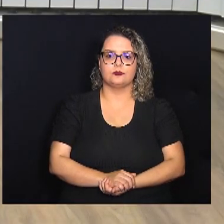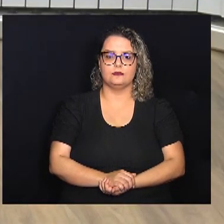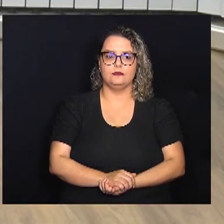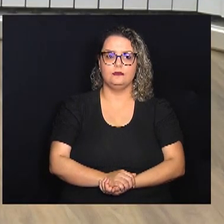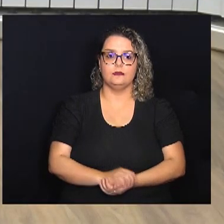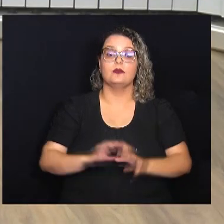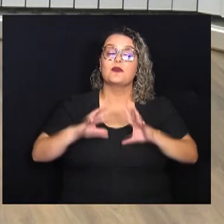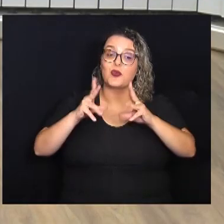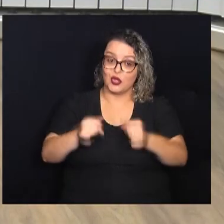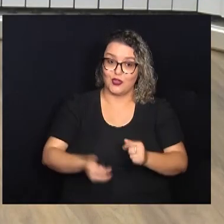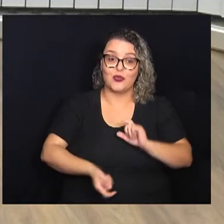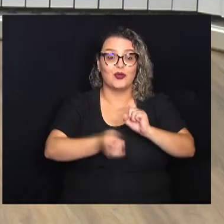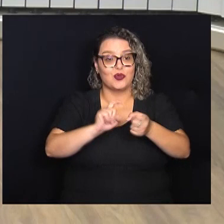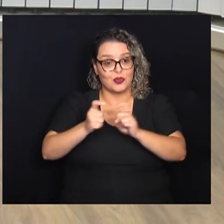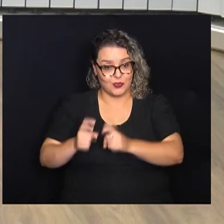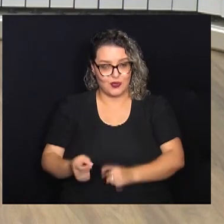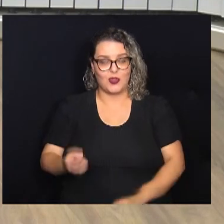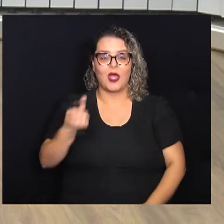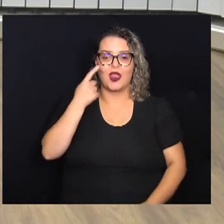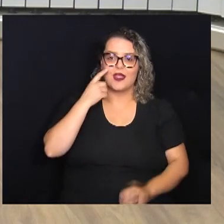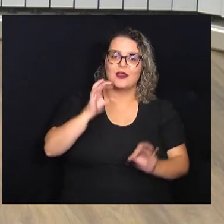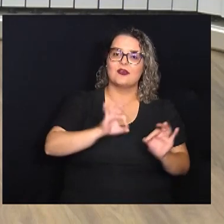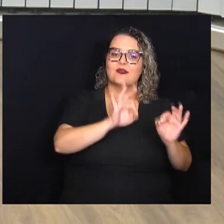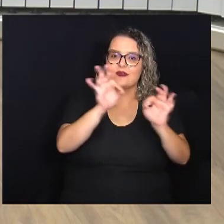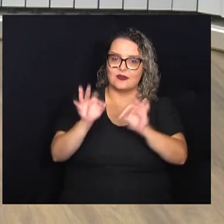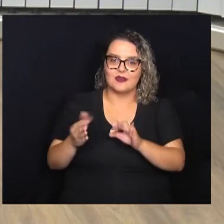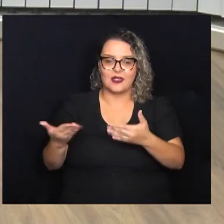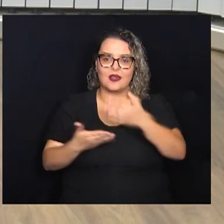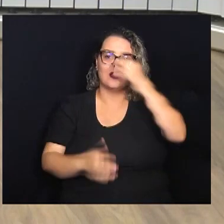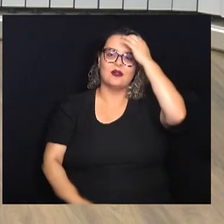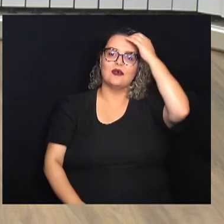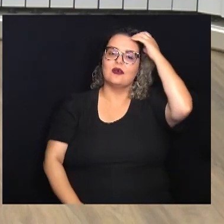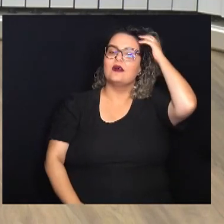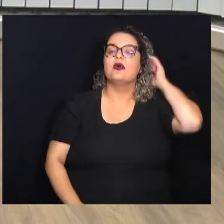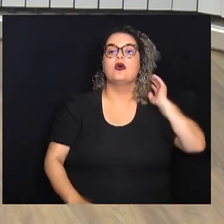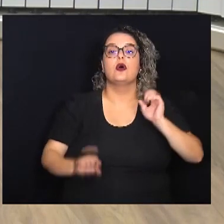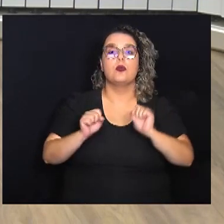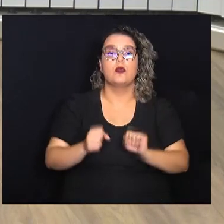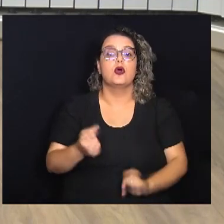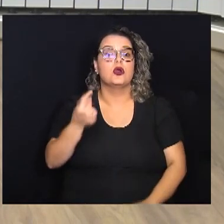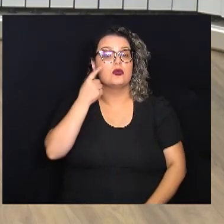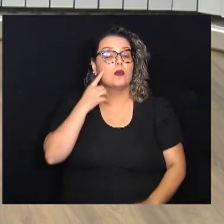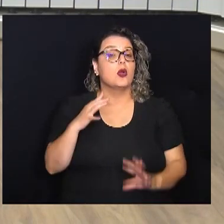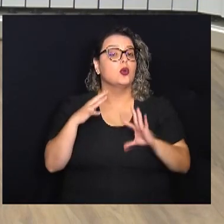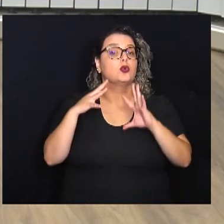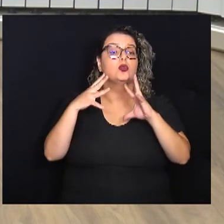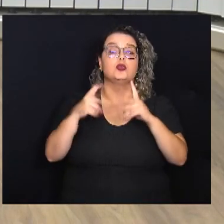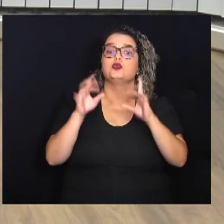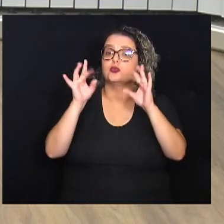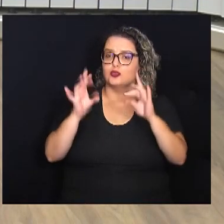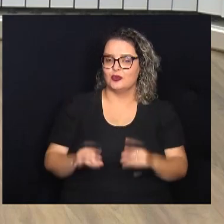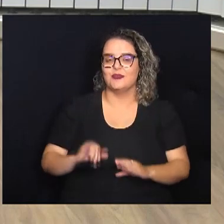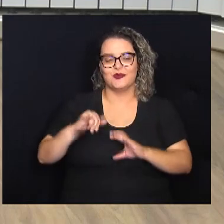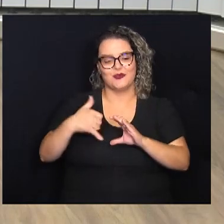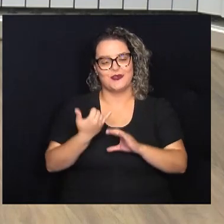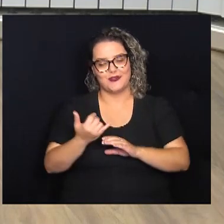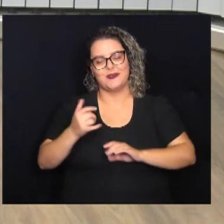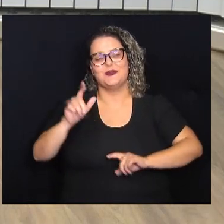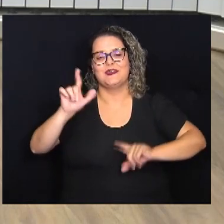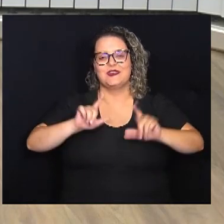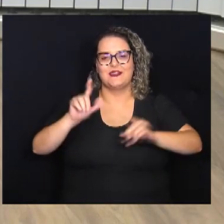uma ponte para o futuro, com inúmeras aplicações nos setores de agricultura, logística, segurança, entretenimento, entre outros. O potencial